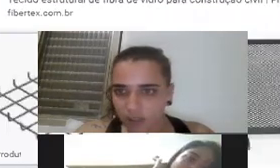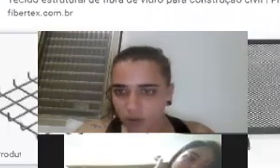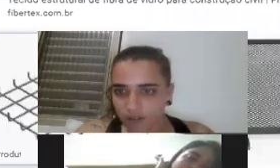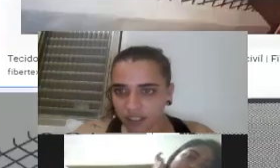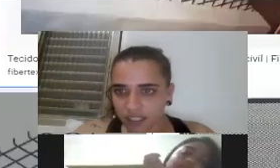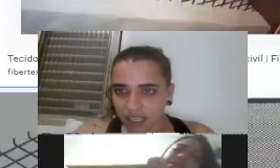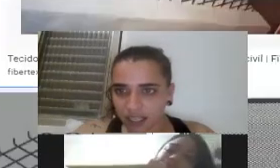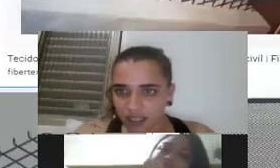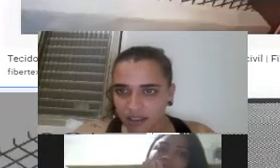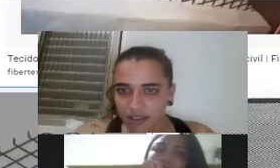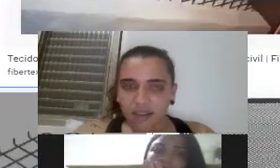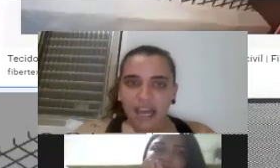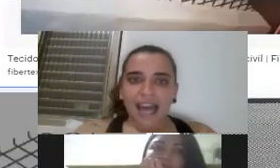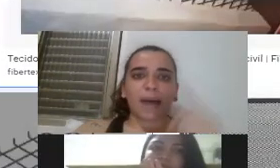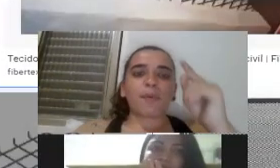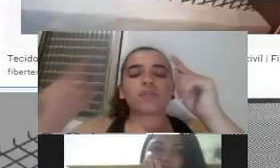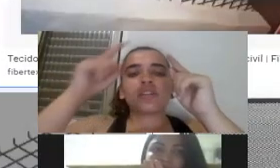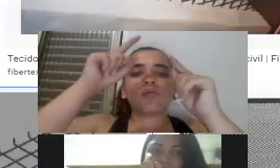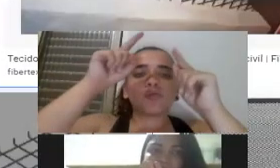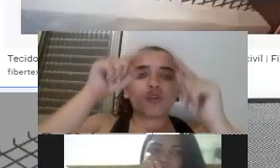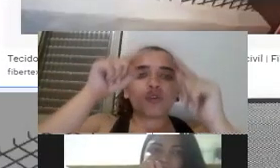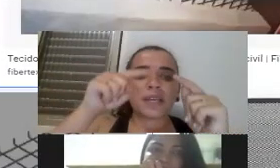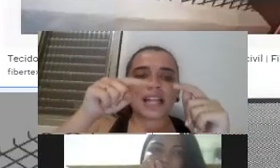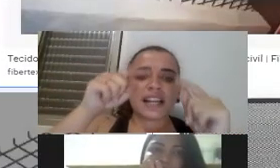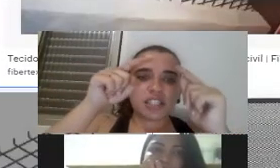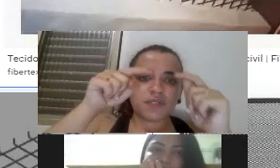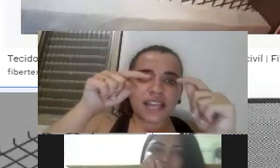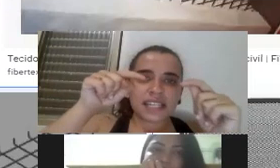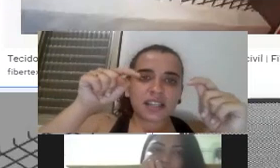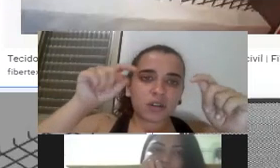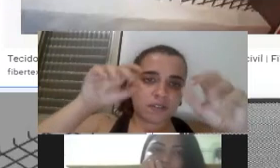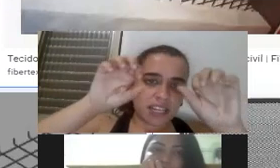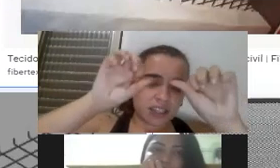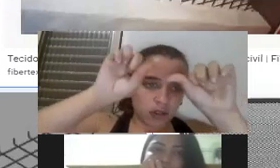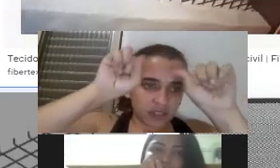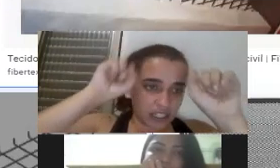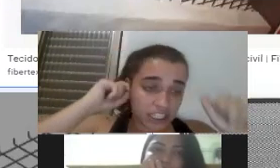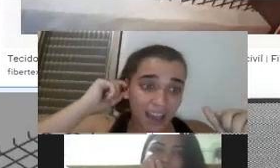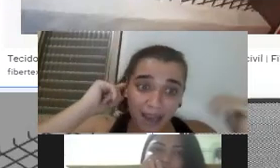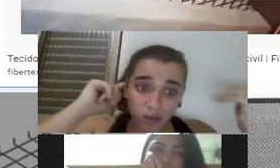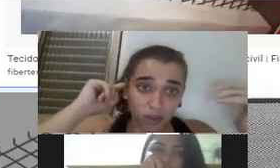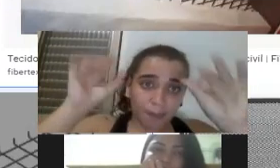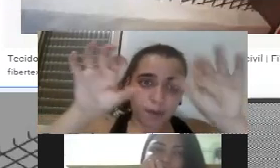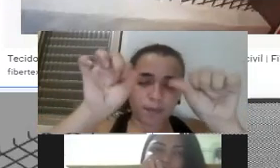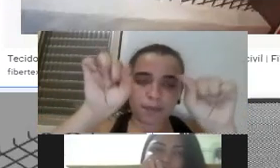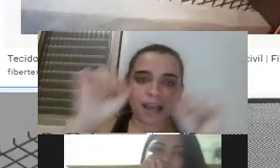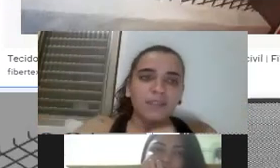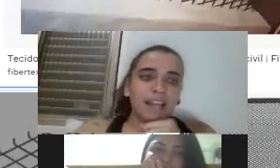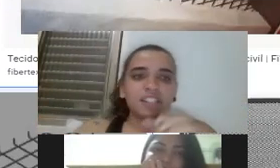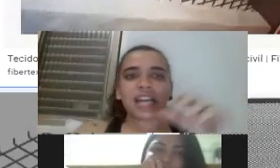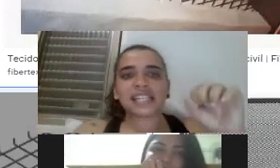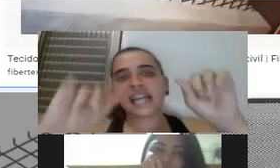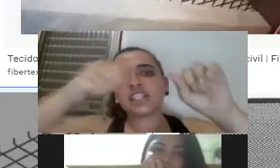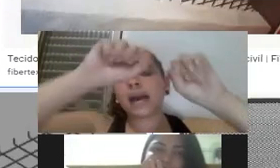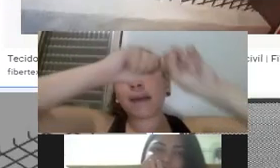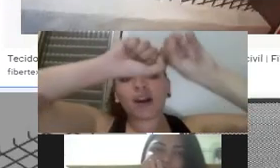Tipo essa curvinha aqui. Na ponta do pilar, a gente faz essa curvinha a gente amarra na própria